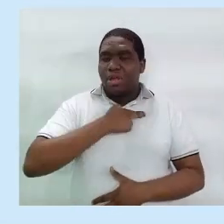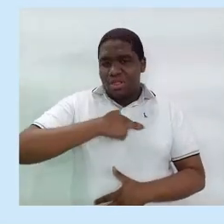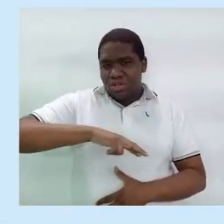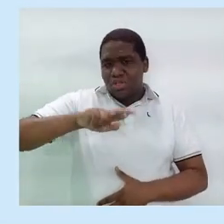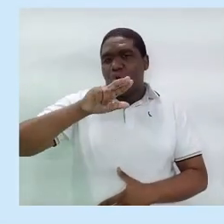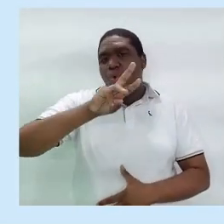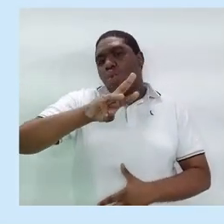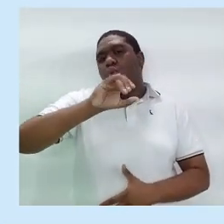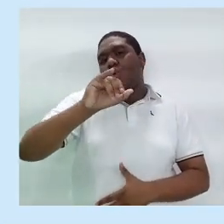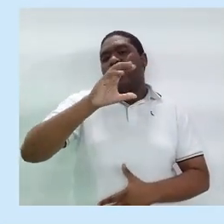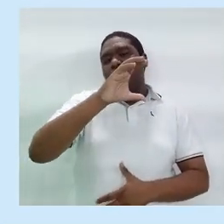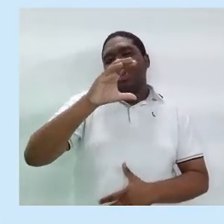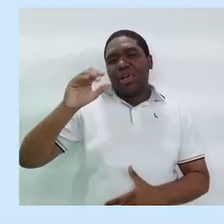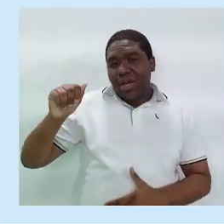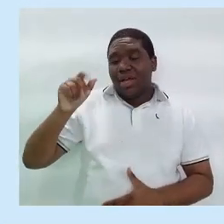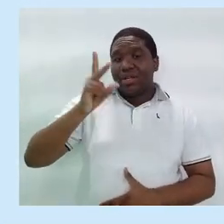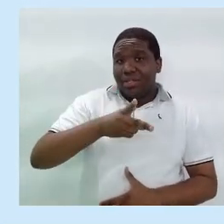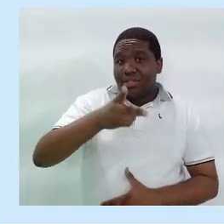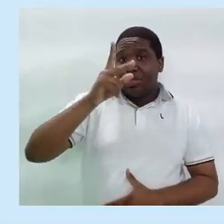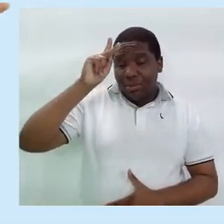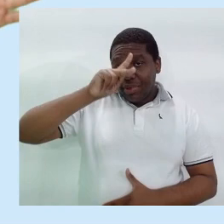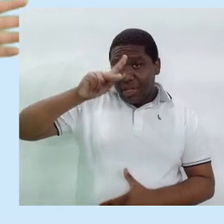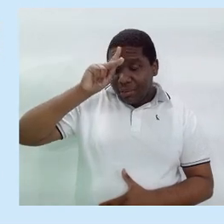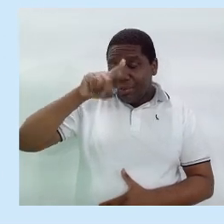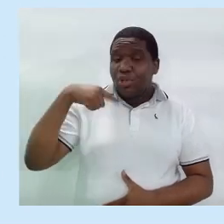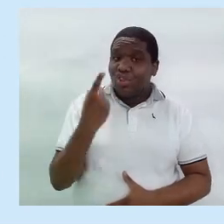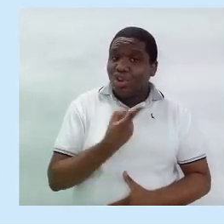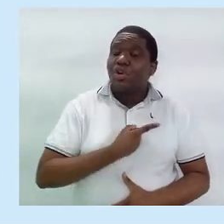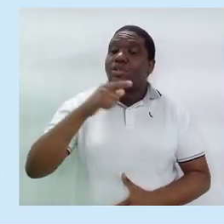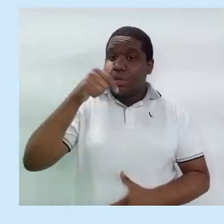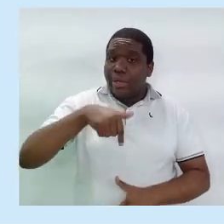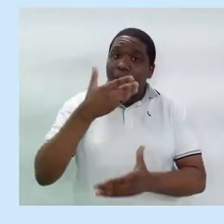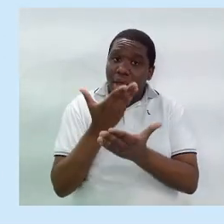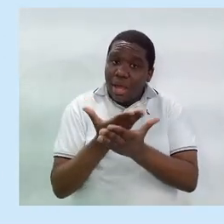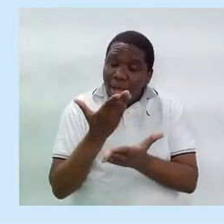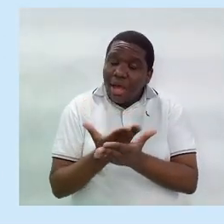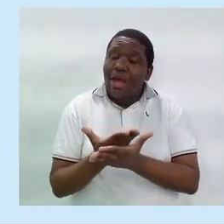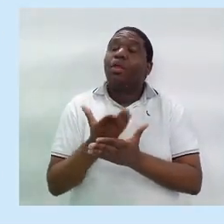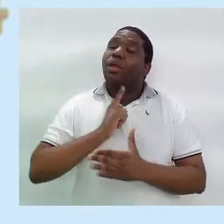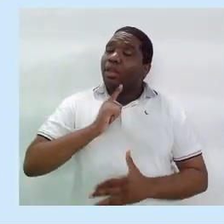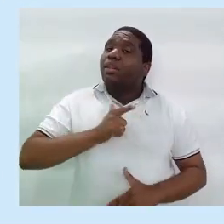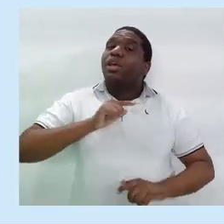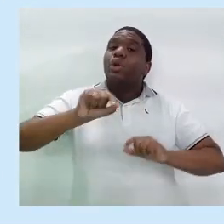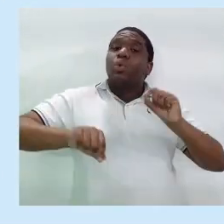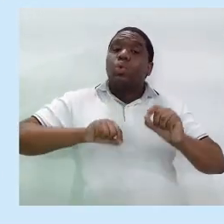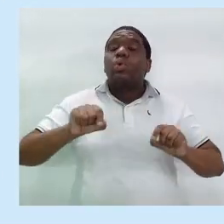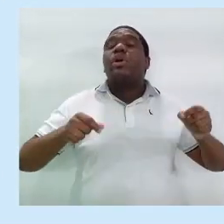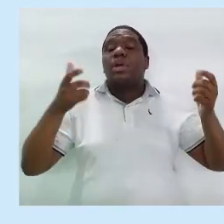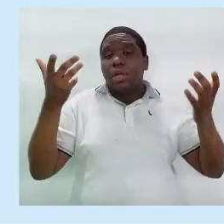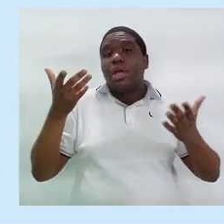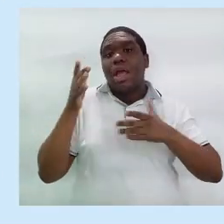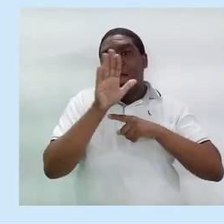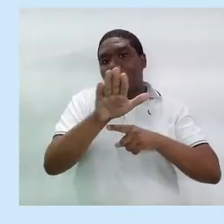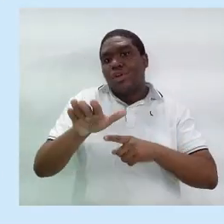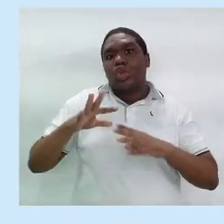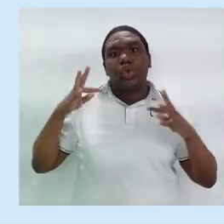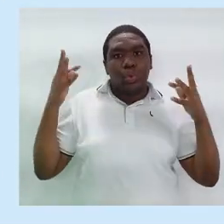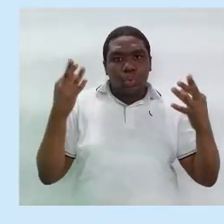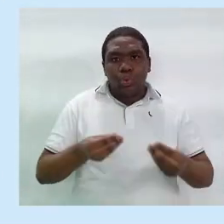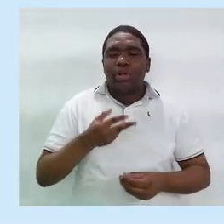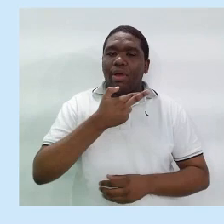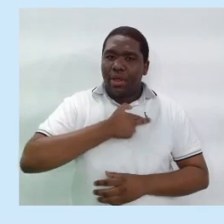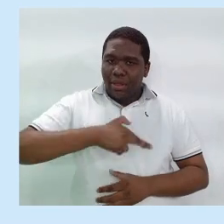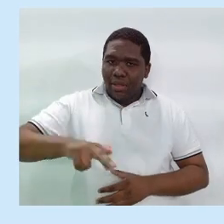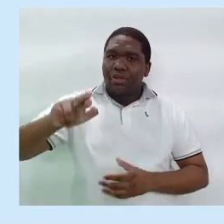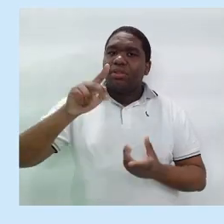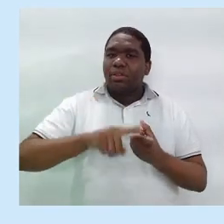Wicca. Lembrando sempre que a nossa série, ela procura contemplar as grandes tradições religiosas e